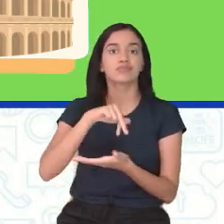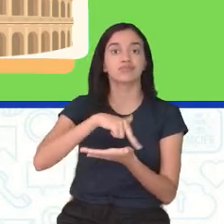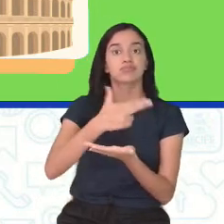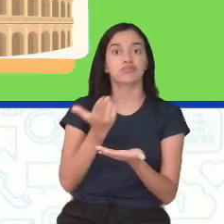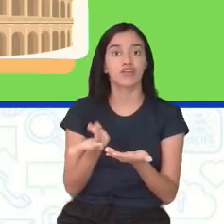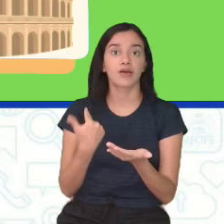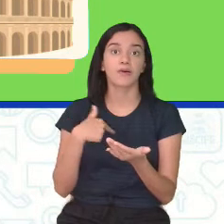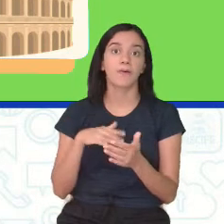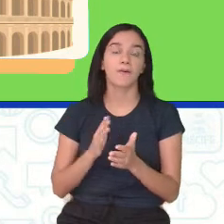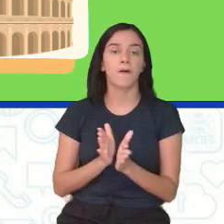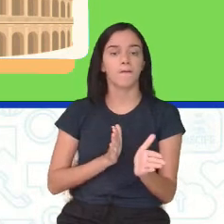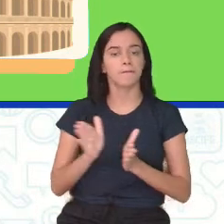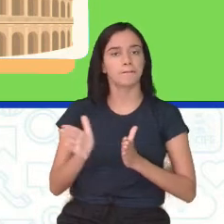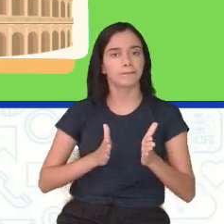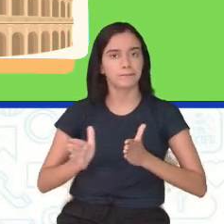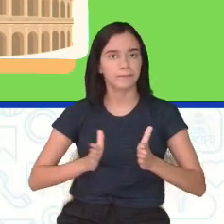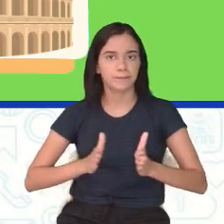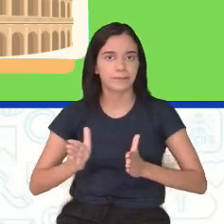né, aí,